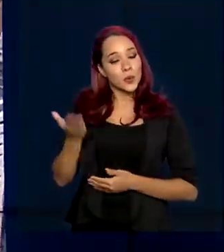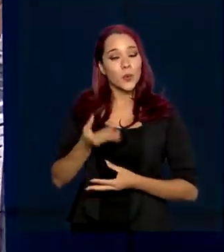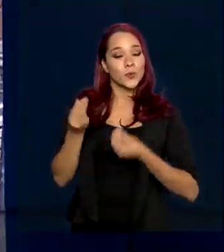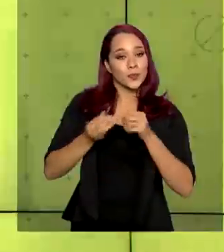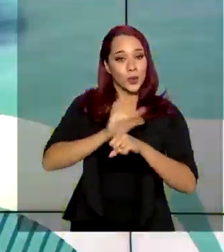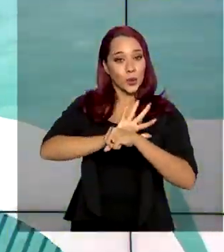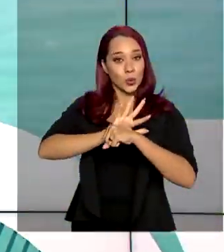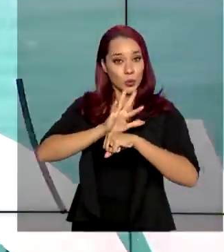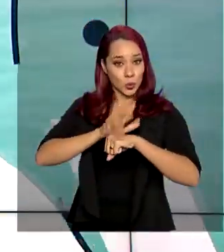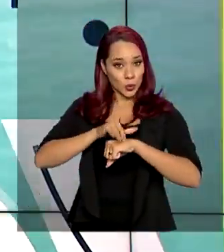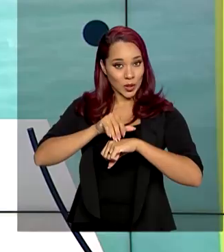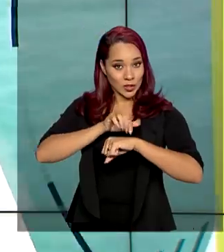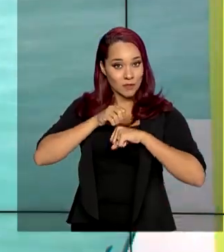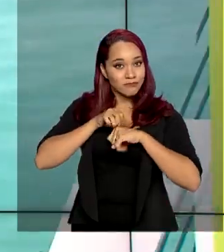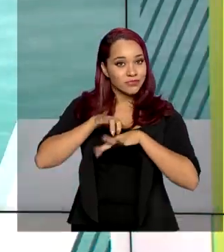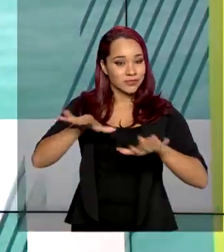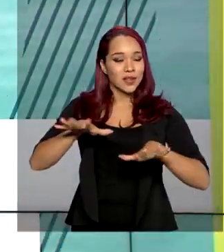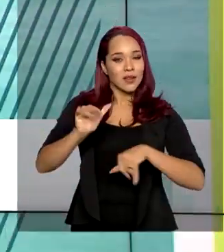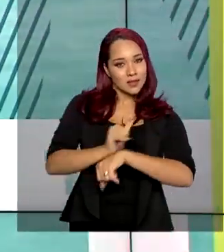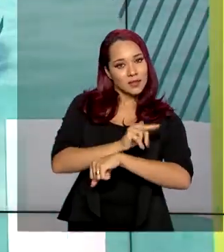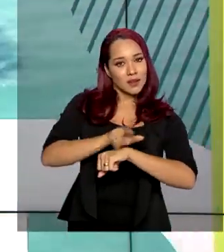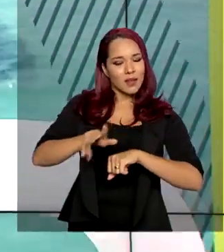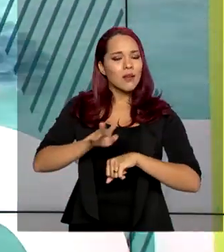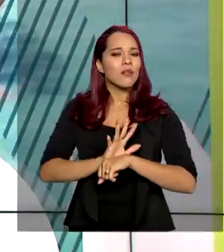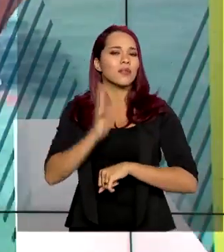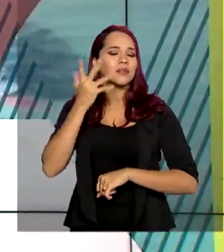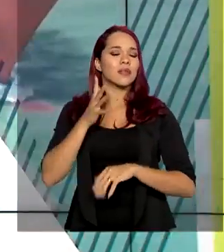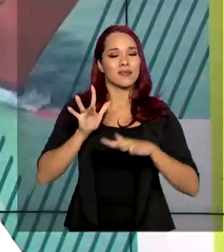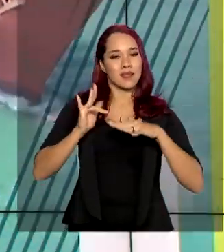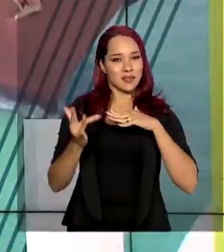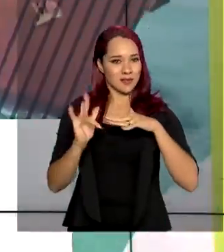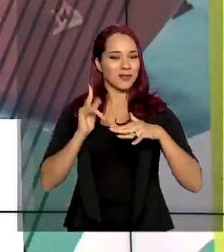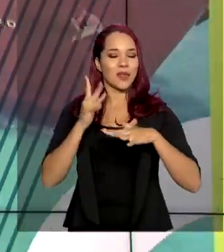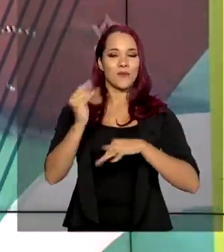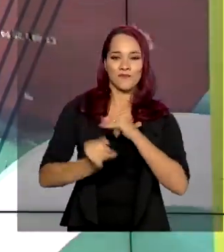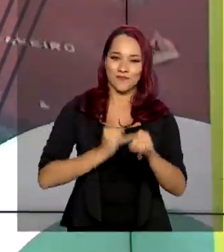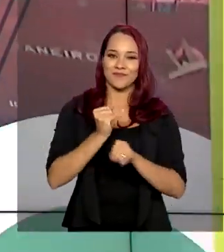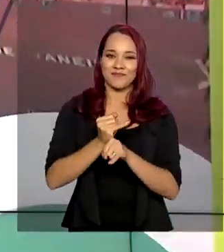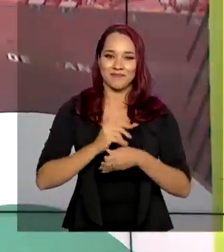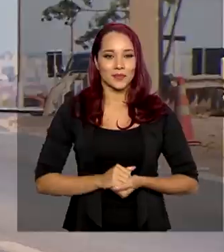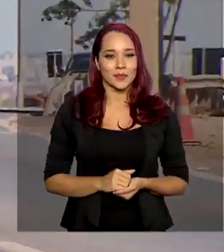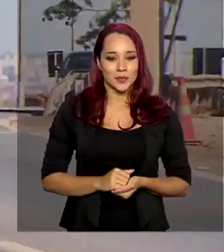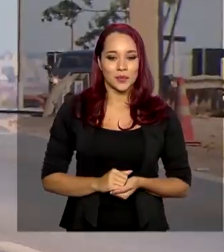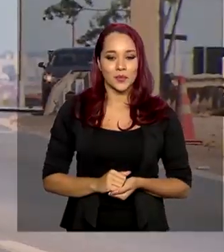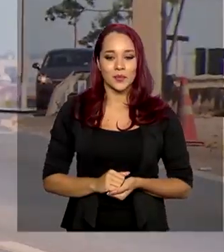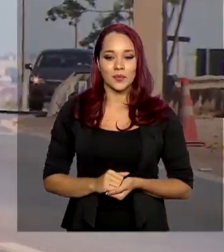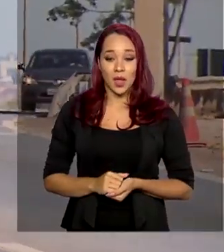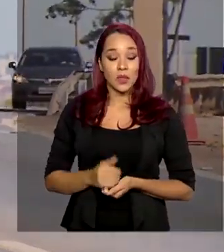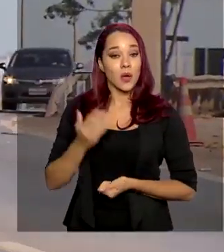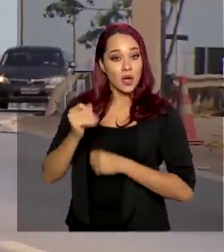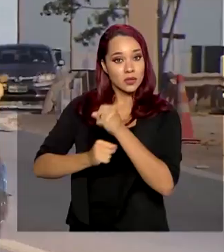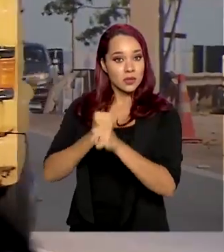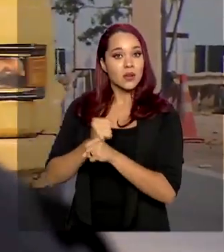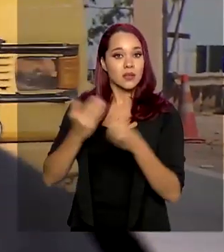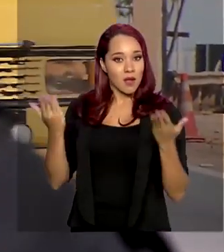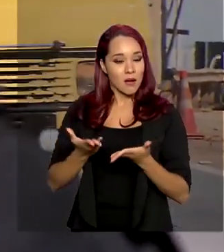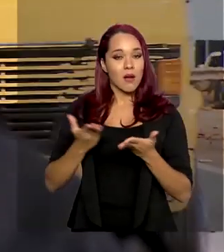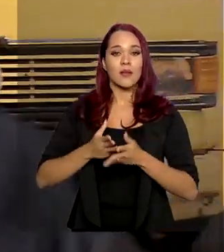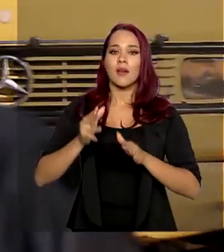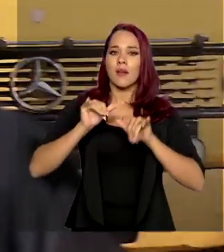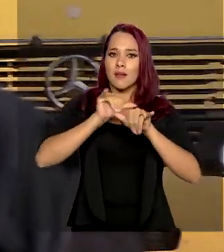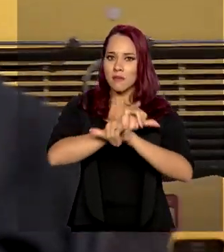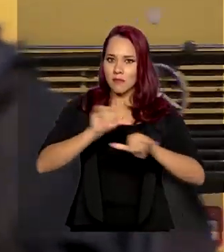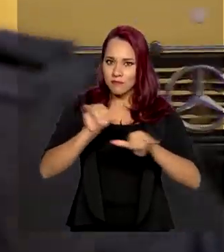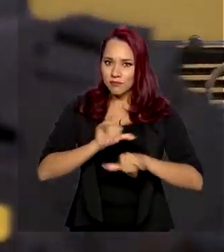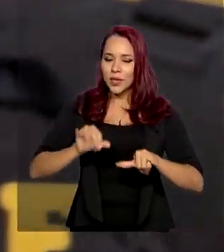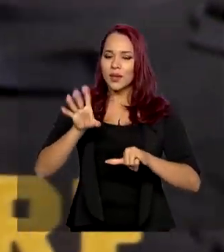pandemia, as ações da campanha vão acontecer pelas redes sociais, na internet. Este ano, a campanha é